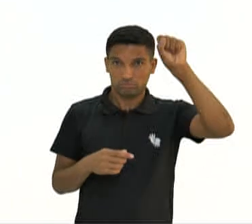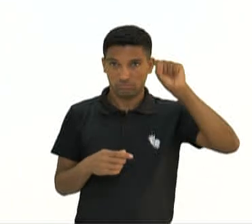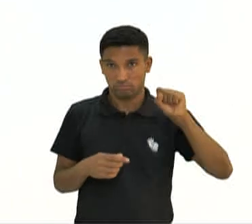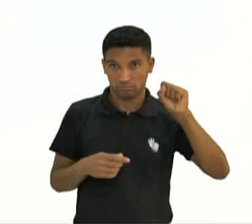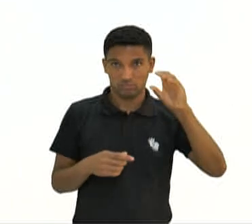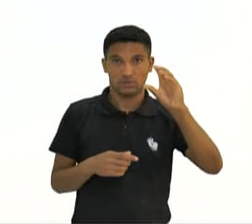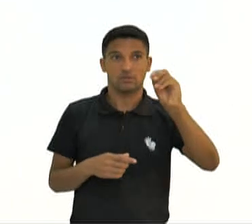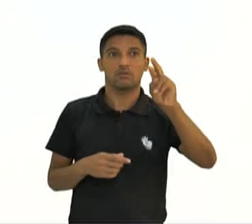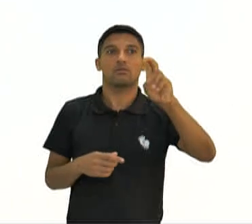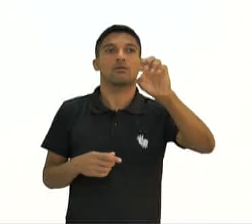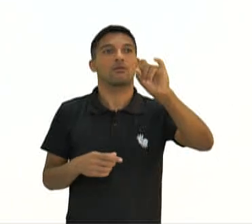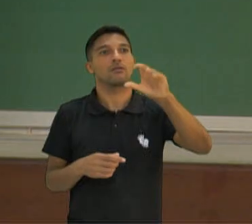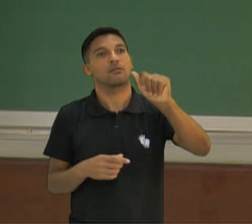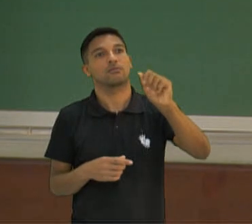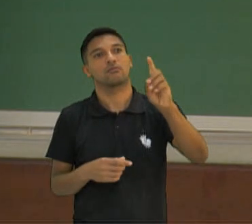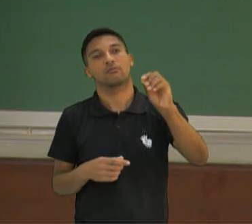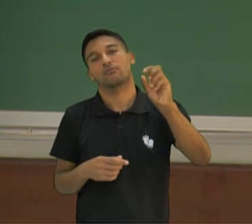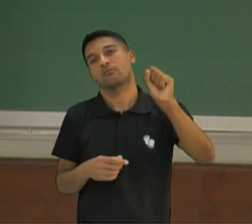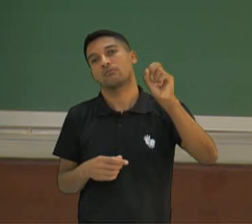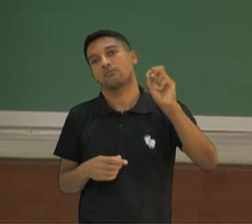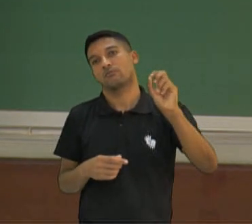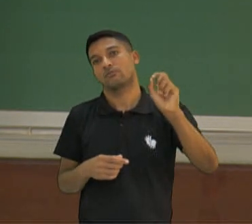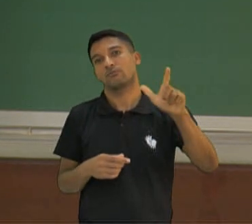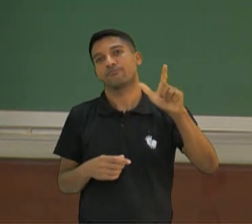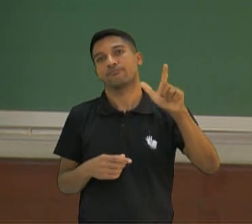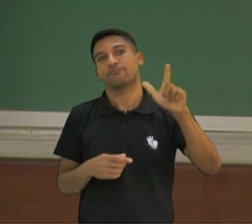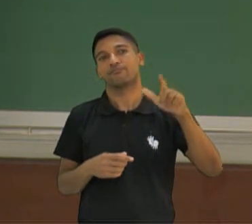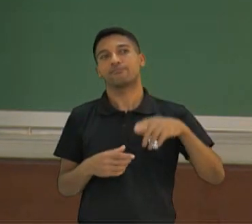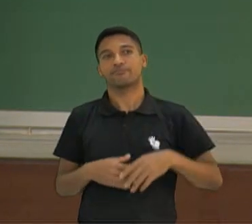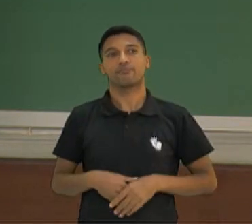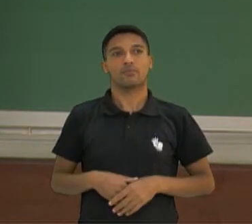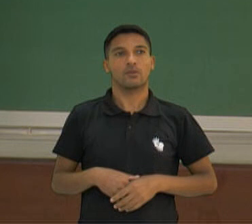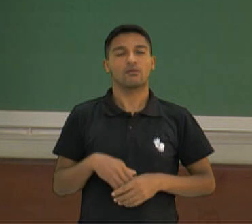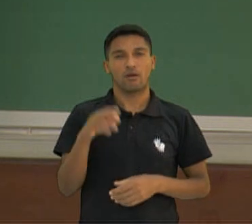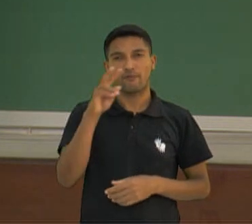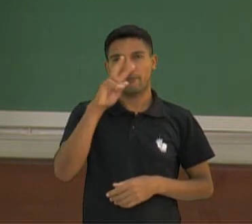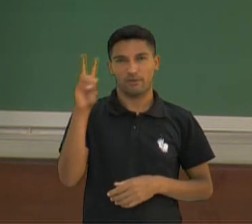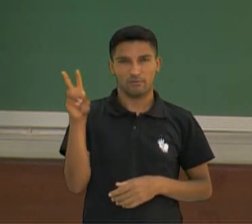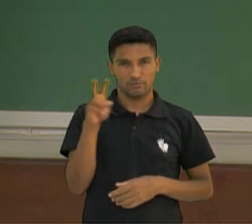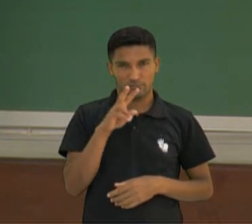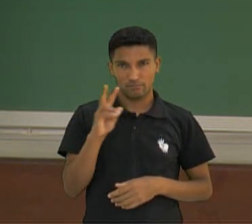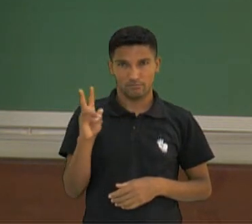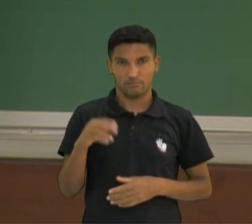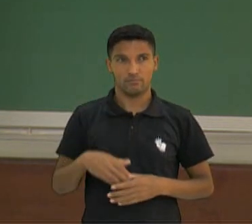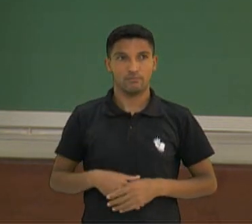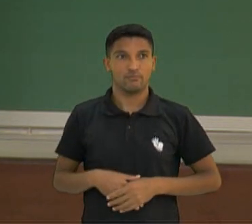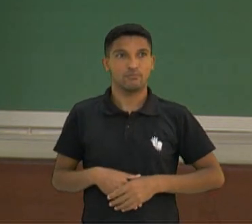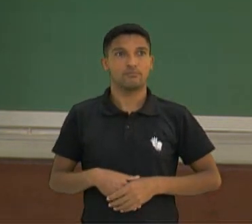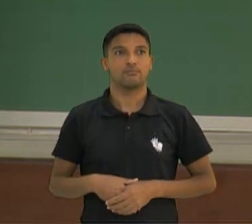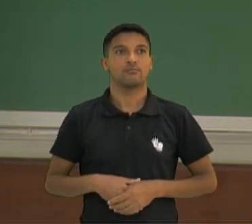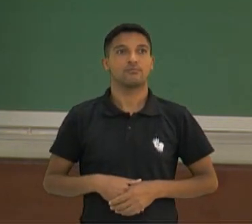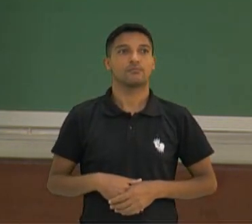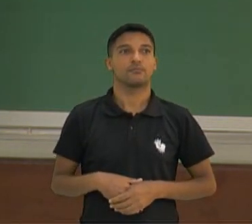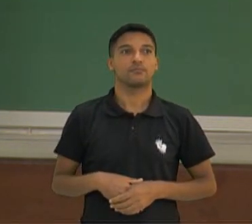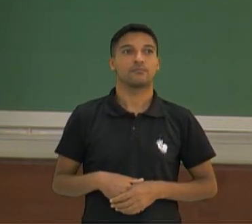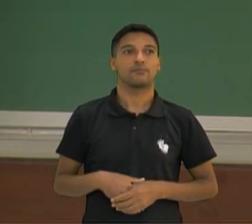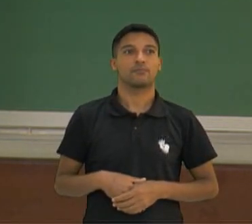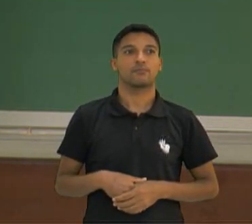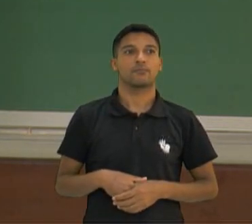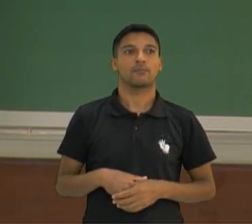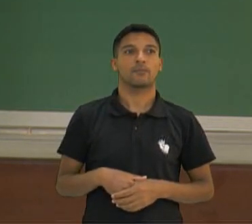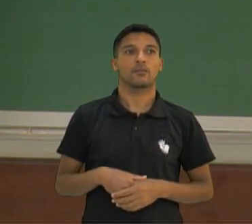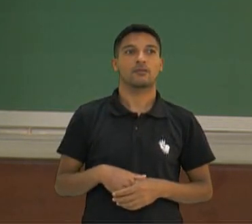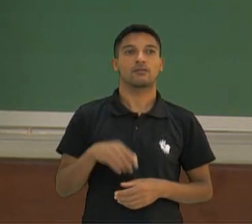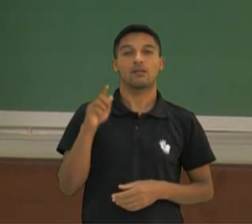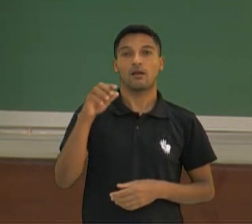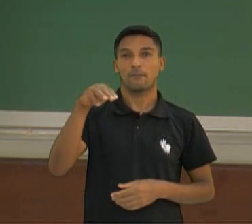fator interessante, né, que a população de cavalos lá é muito parecida com a população humana. Eles usam o